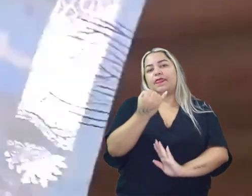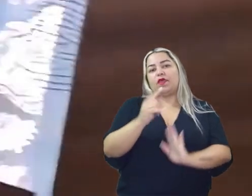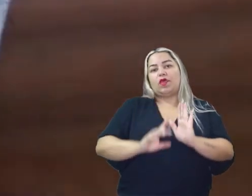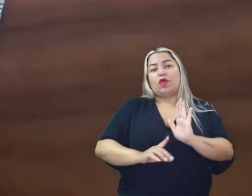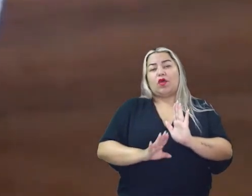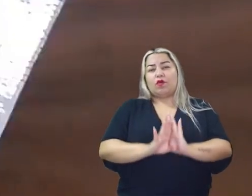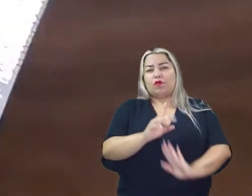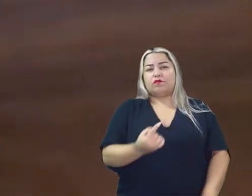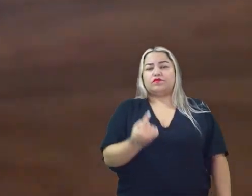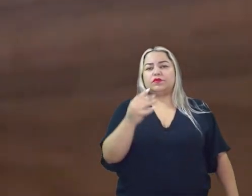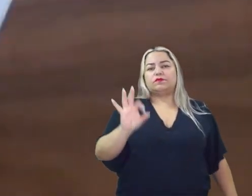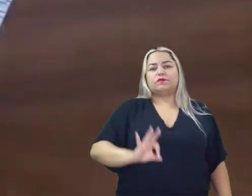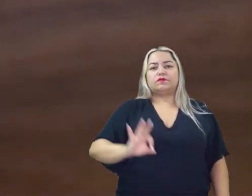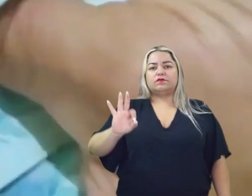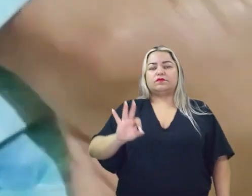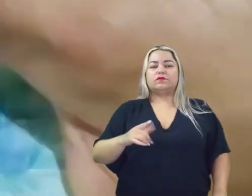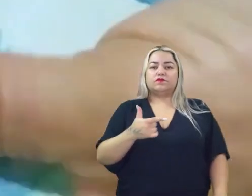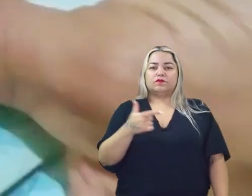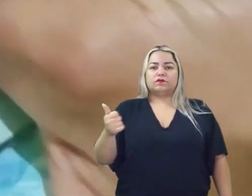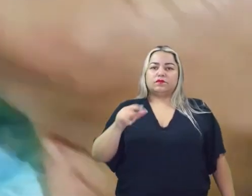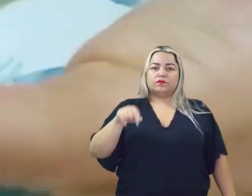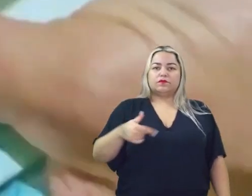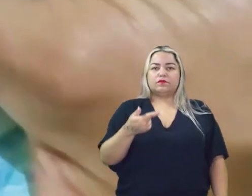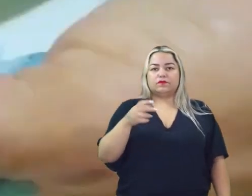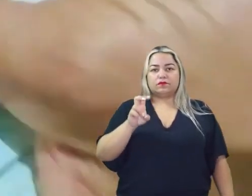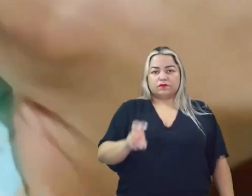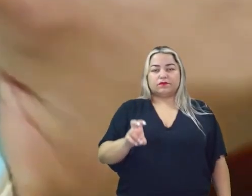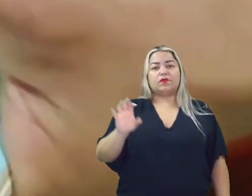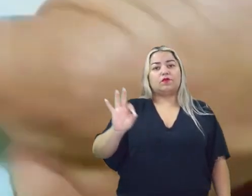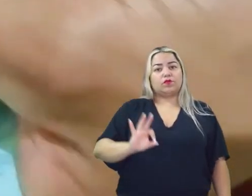básica de juros subiu 1 ponto percentual, passando para